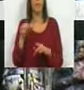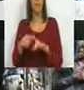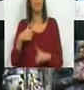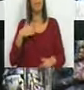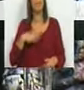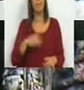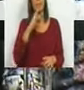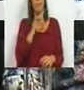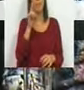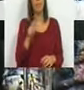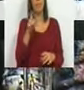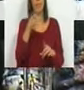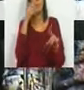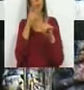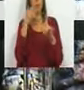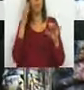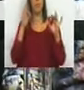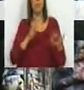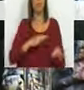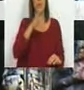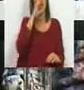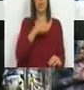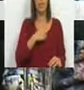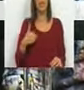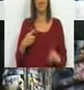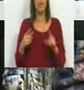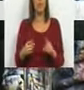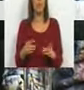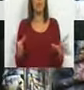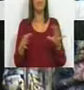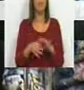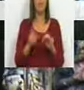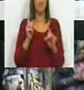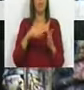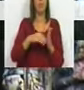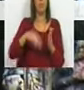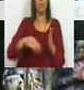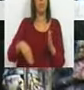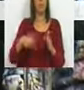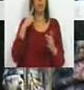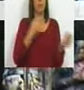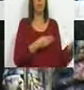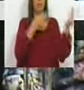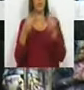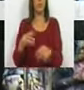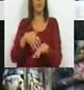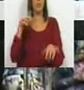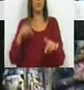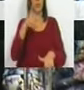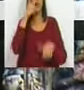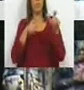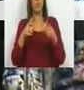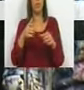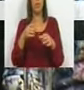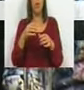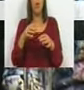eu gostaria de colocar uma questão muito concreta ao Sr. Ministro da Saúde e que se prende com o abaixo-assinado que chegou a esta Assembleia, da população